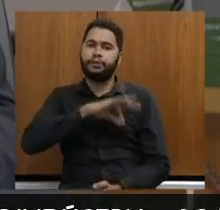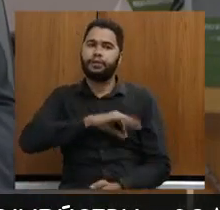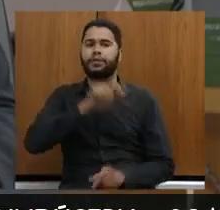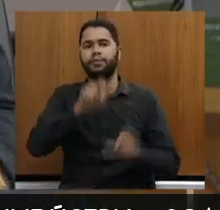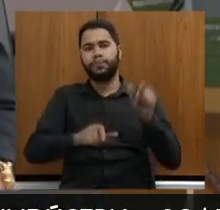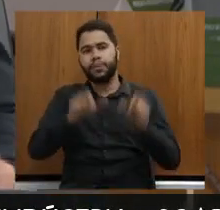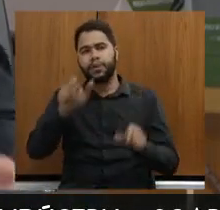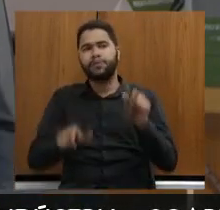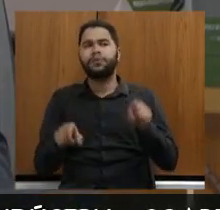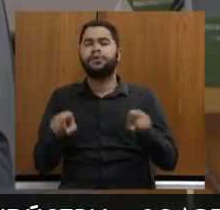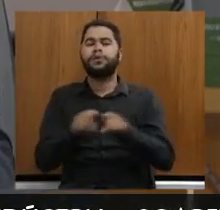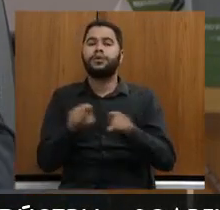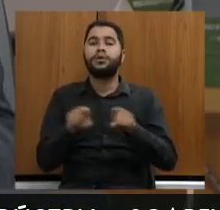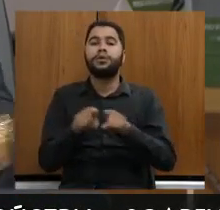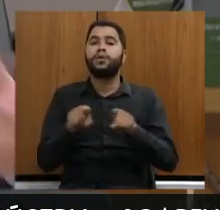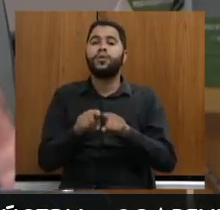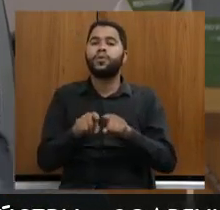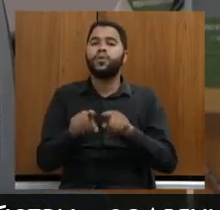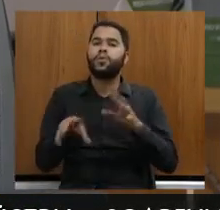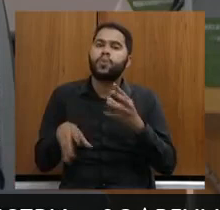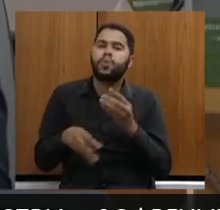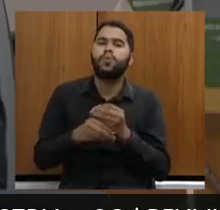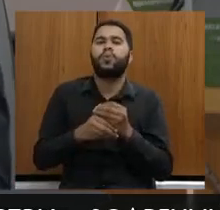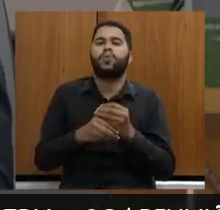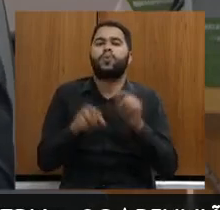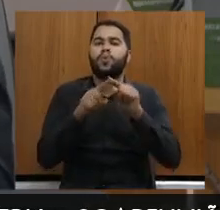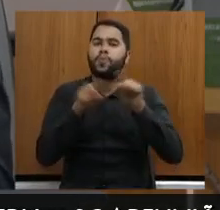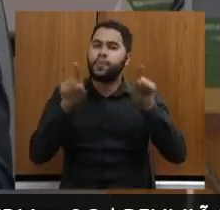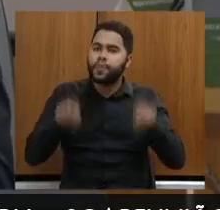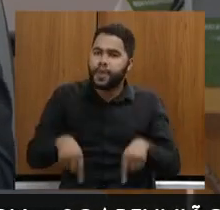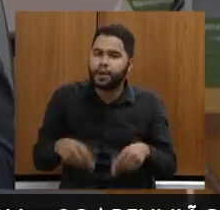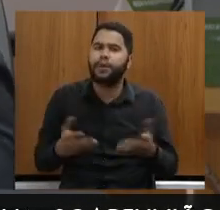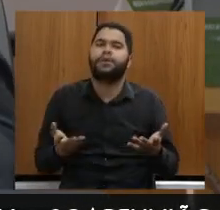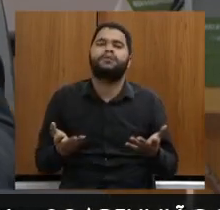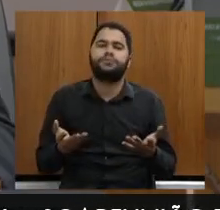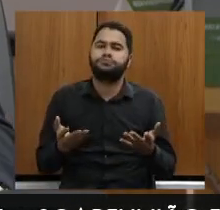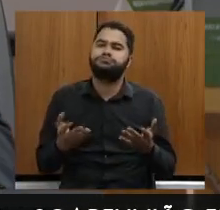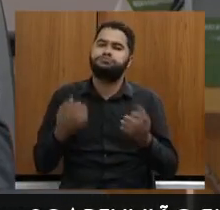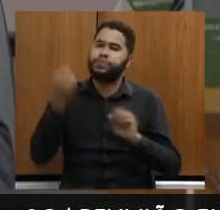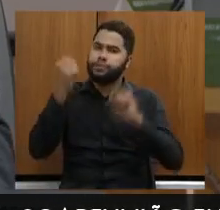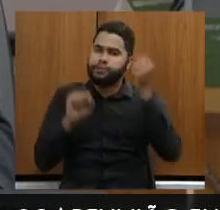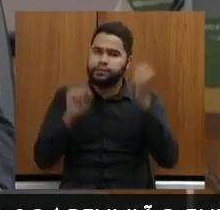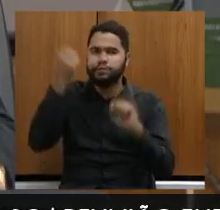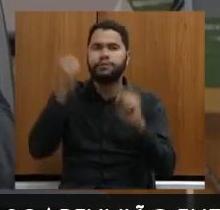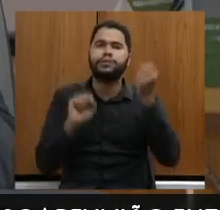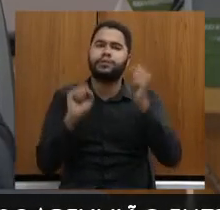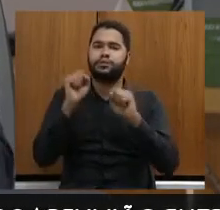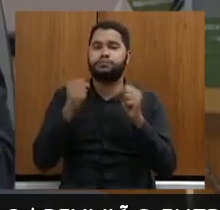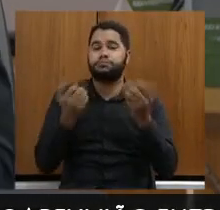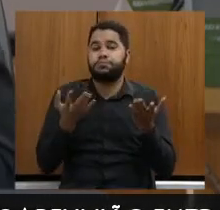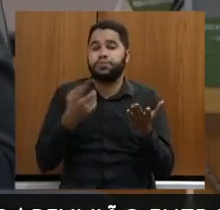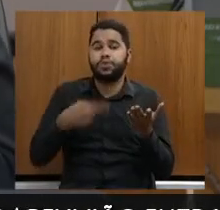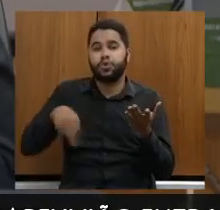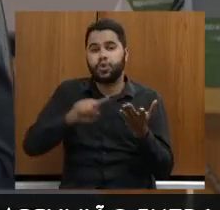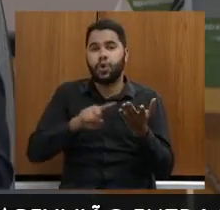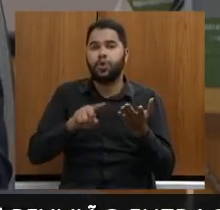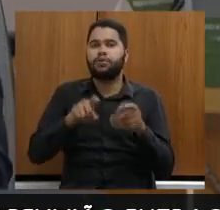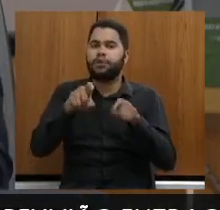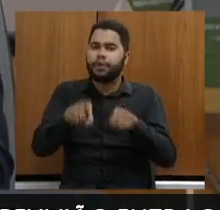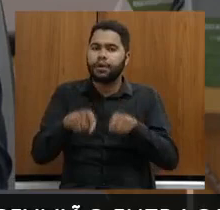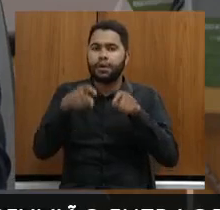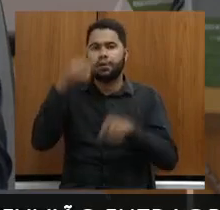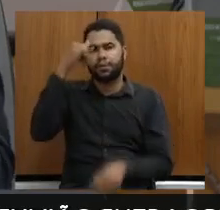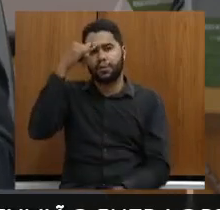gente que ativam todo o mercado Industrial Então a nossa agropecuária